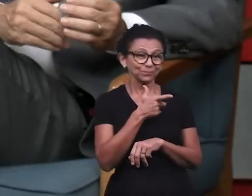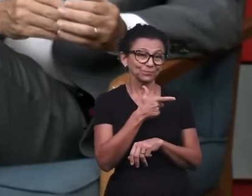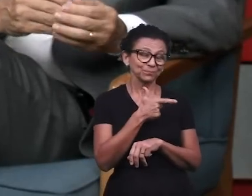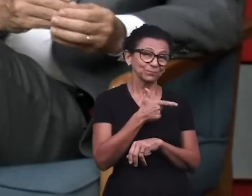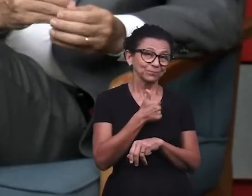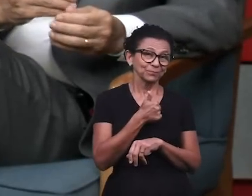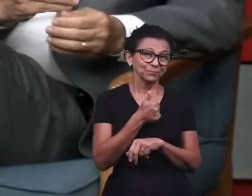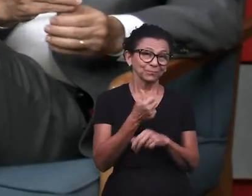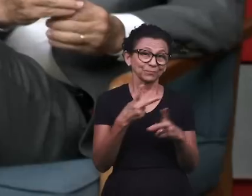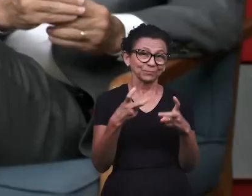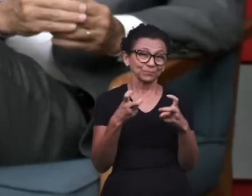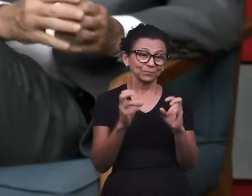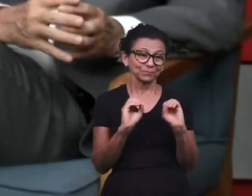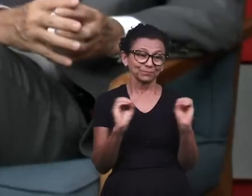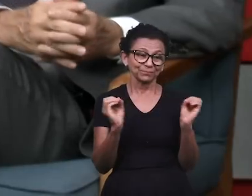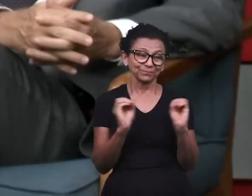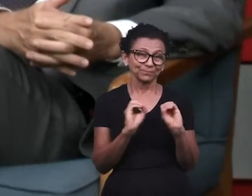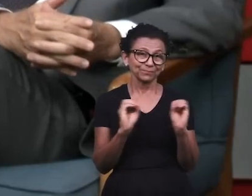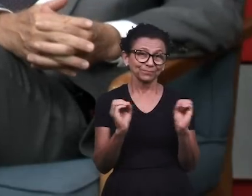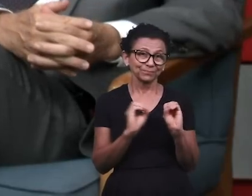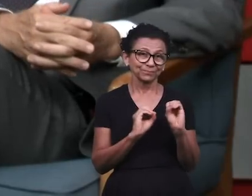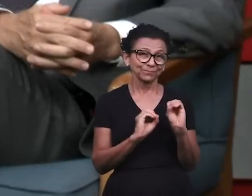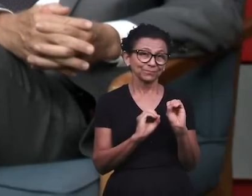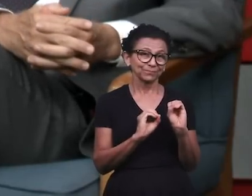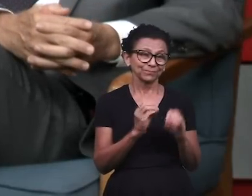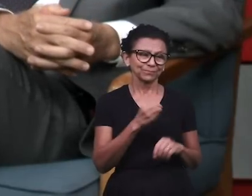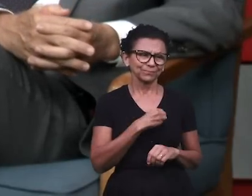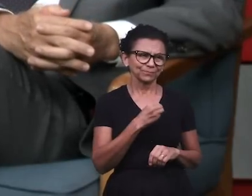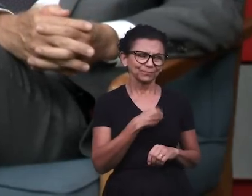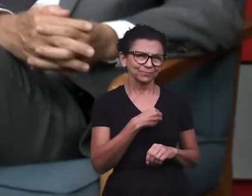e isso vai evoluindo na sua vida.